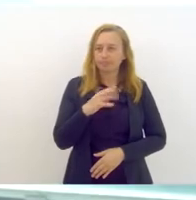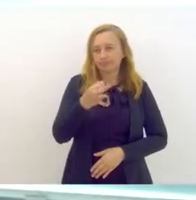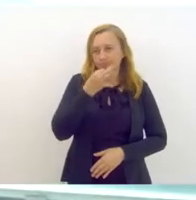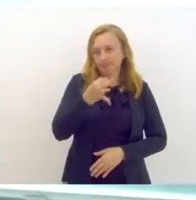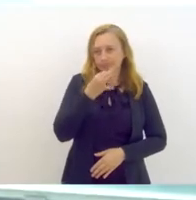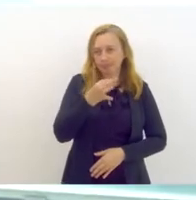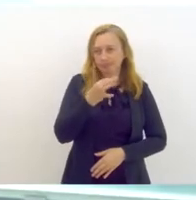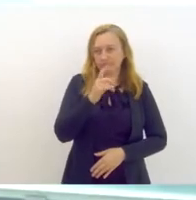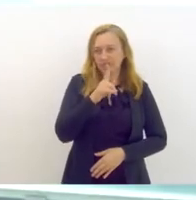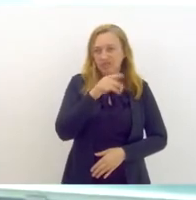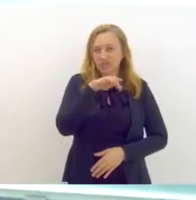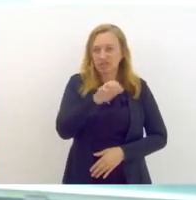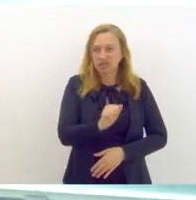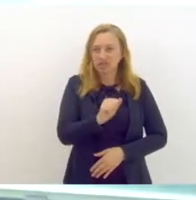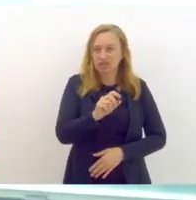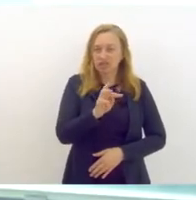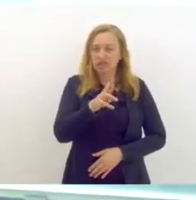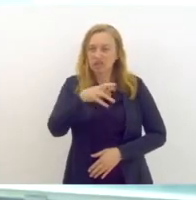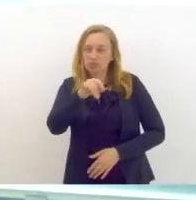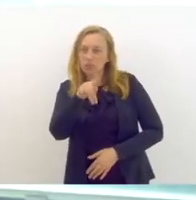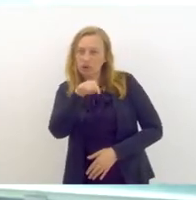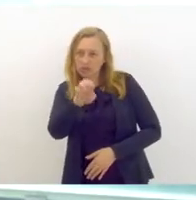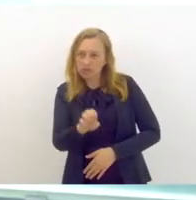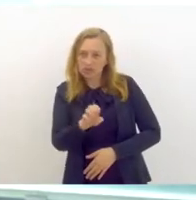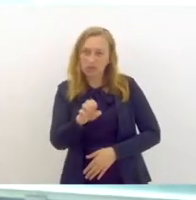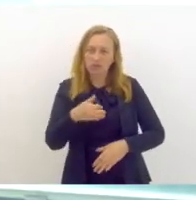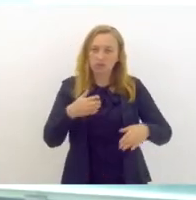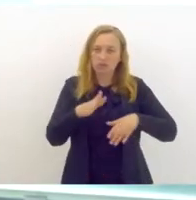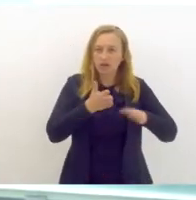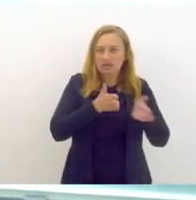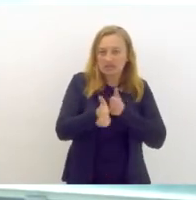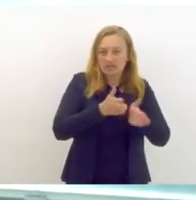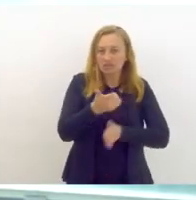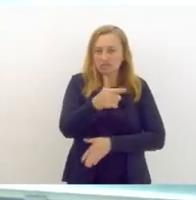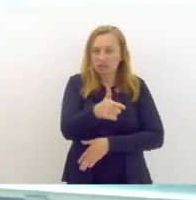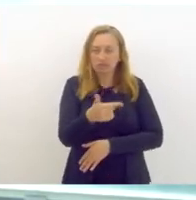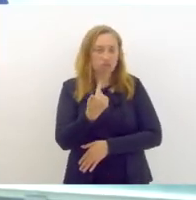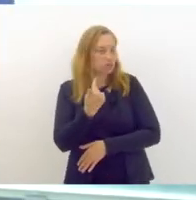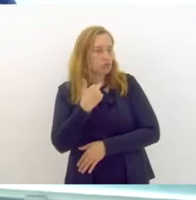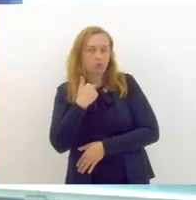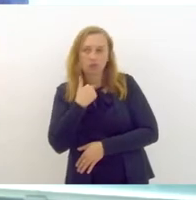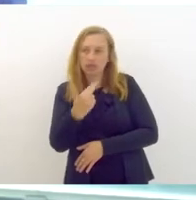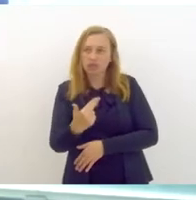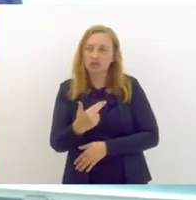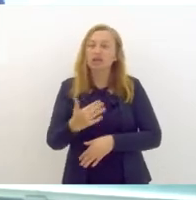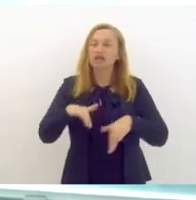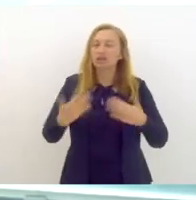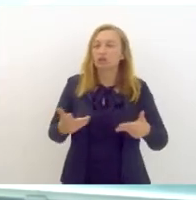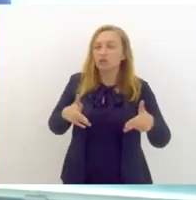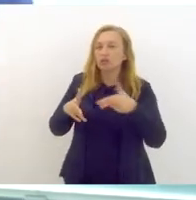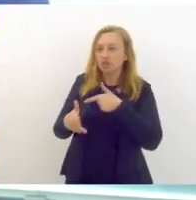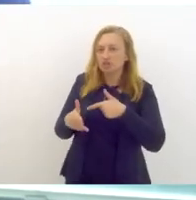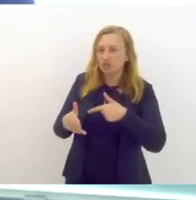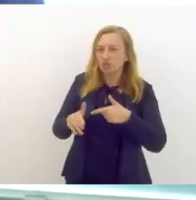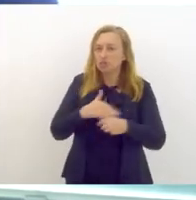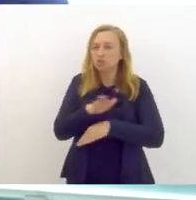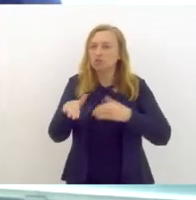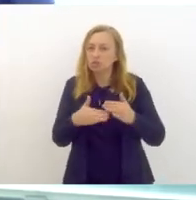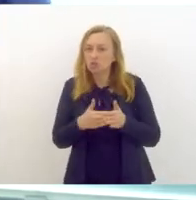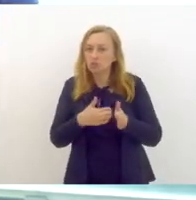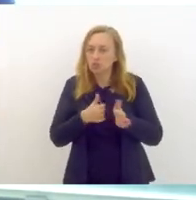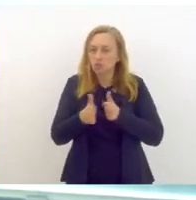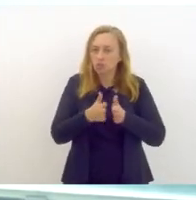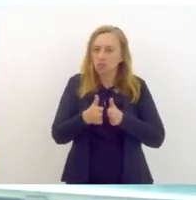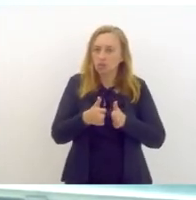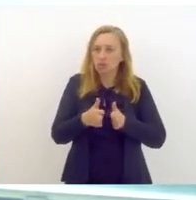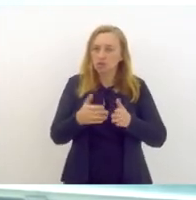porque o acesso deles não poderia ser mais utilizado. O refúgio impedia a incorporação ou todo o trânsito da empresa? De forma alguma.